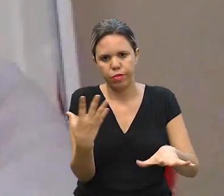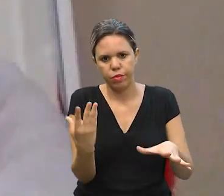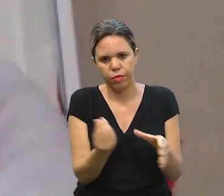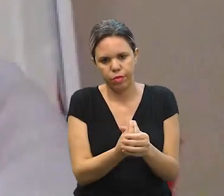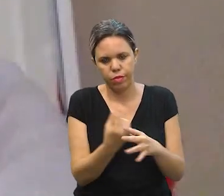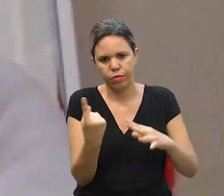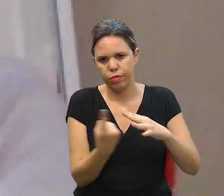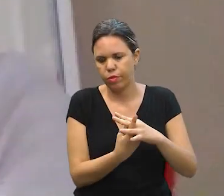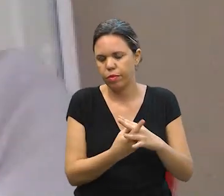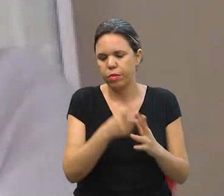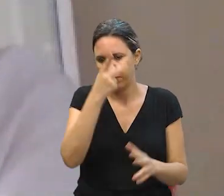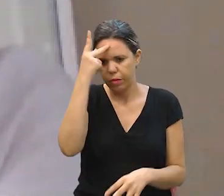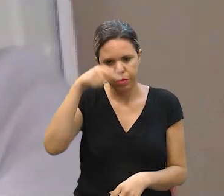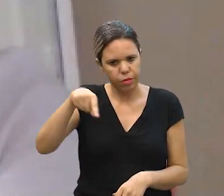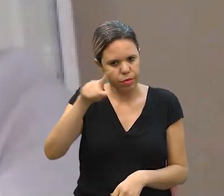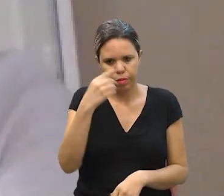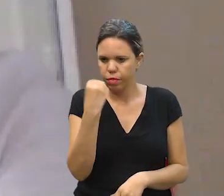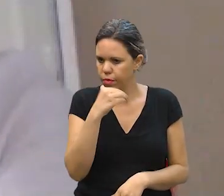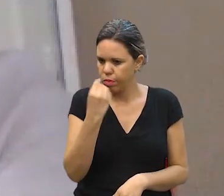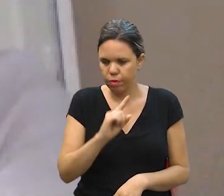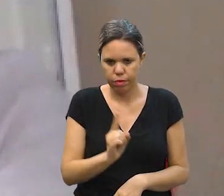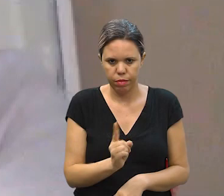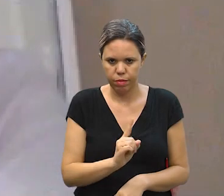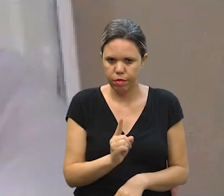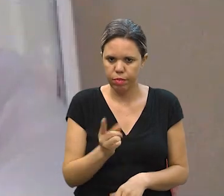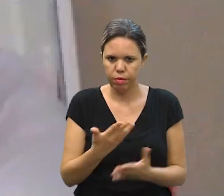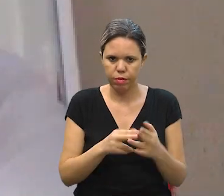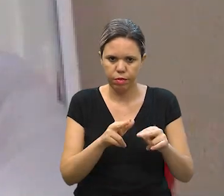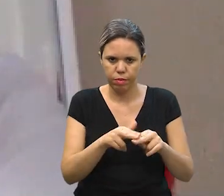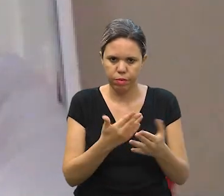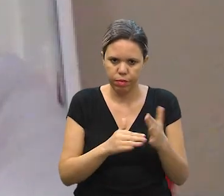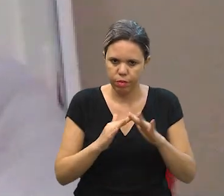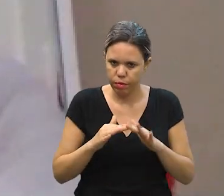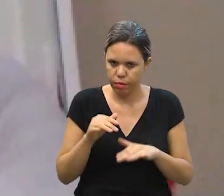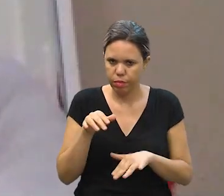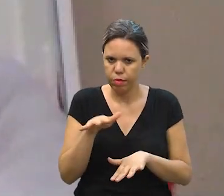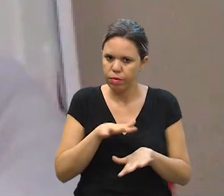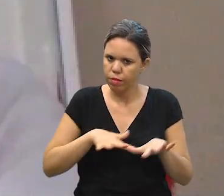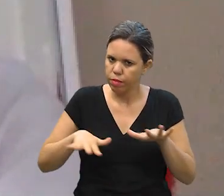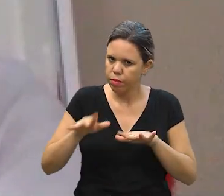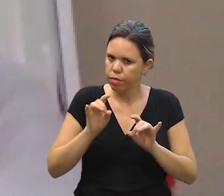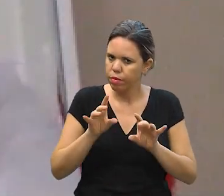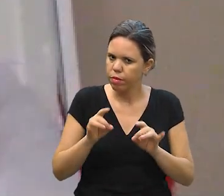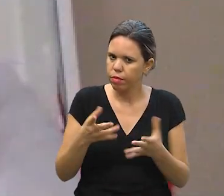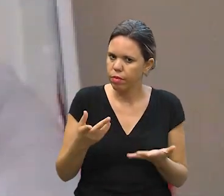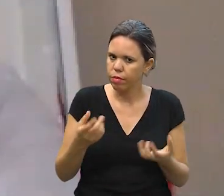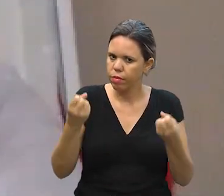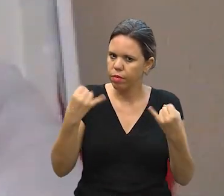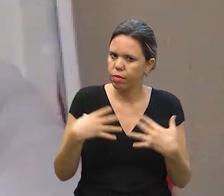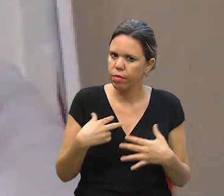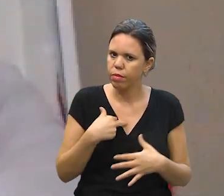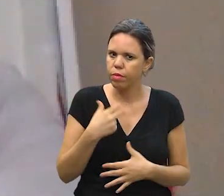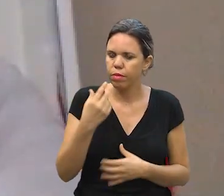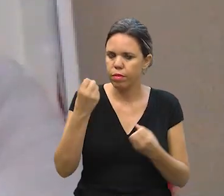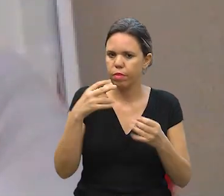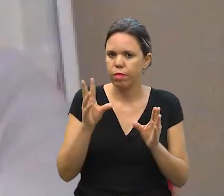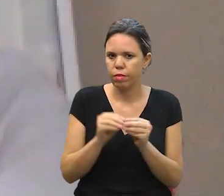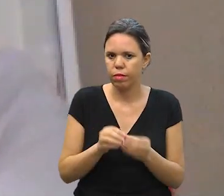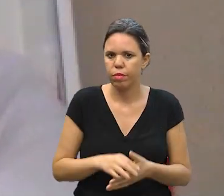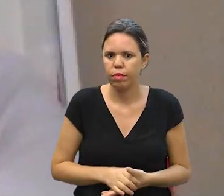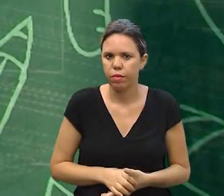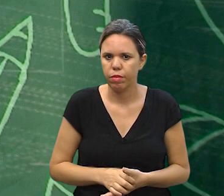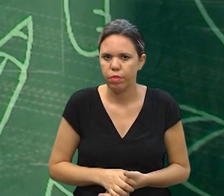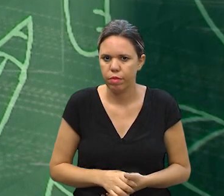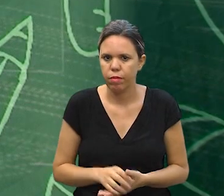não sejam ludibriados pelas escolas especiais. Não sei se eu posso explicar um pouquinho